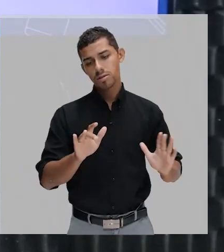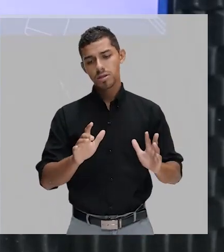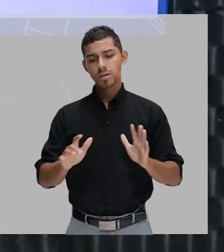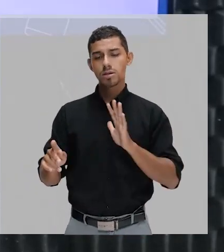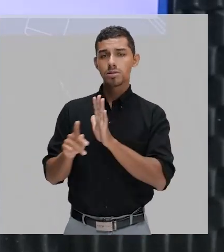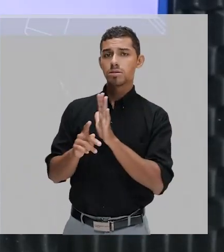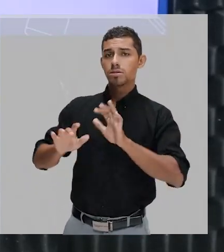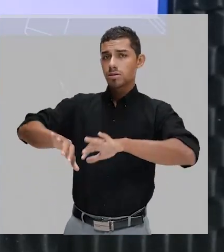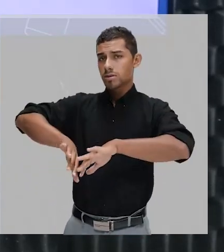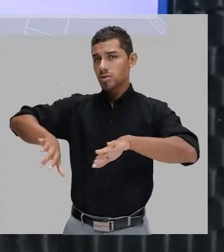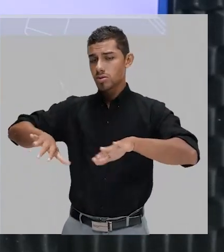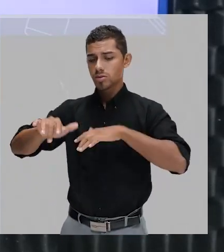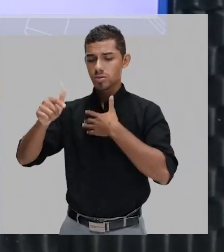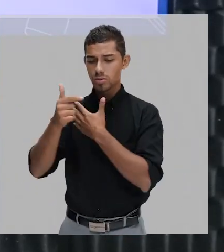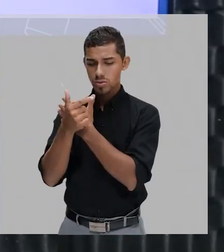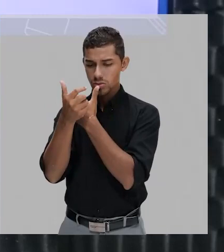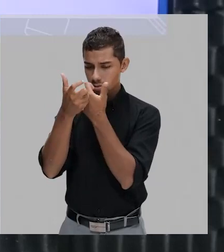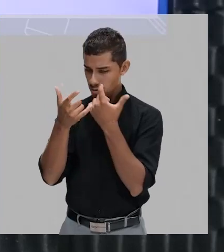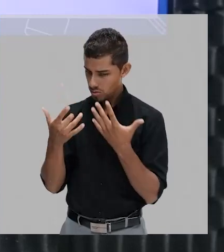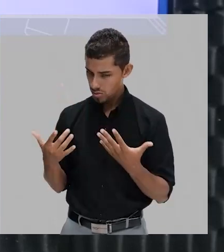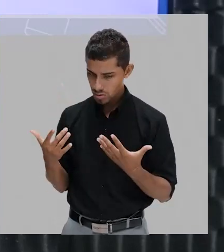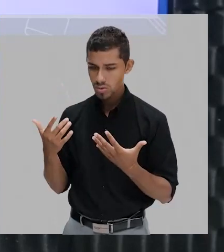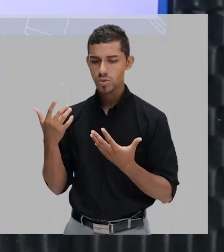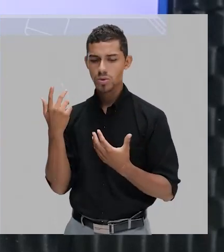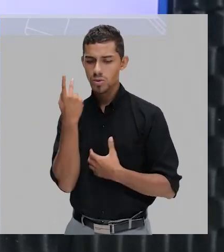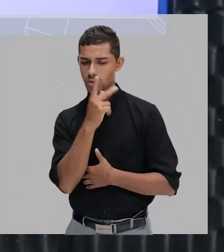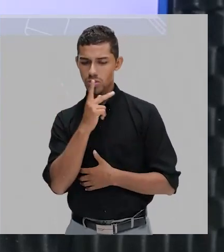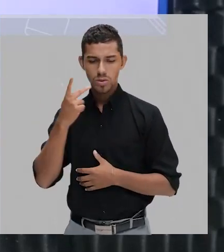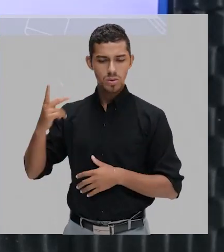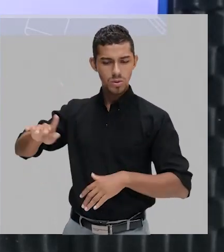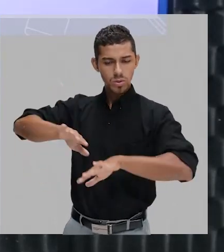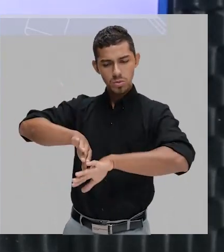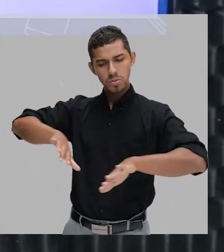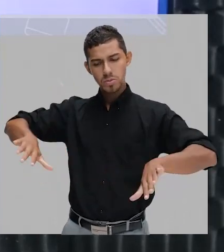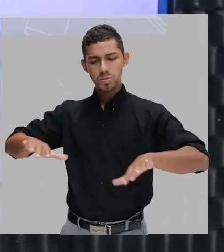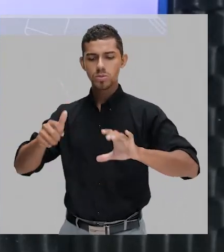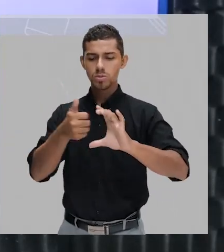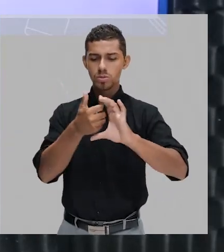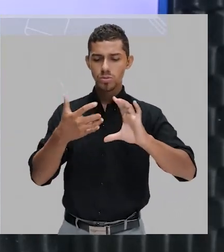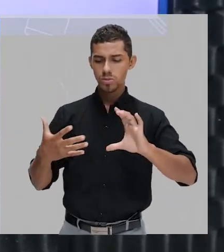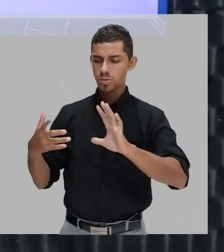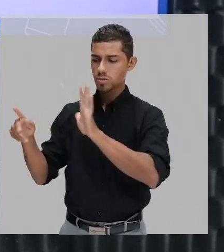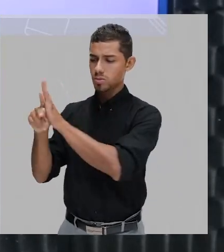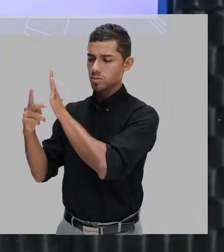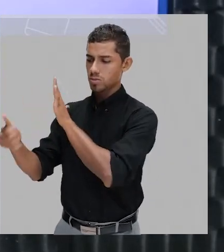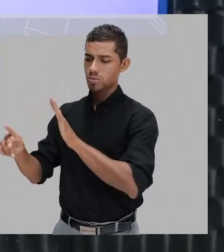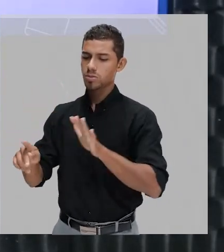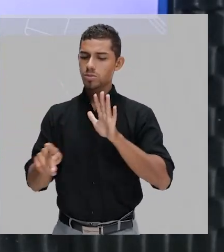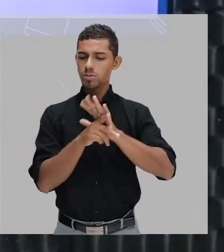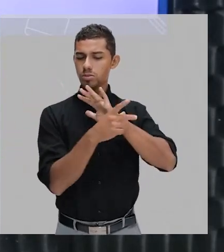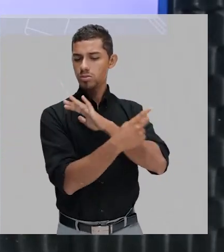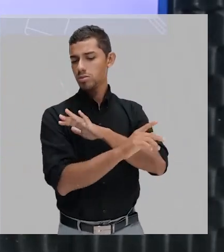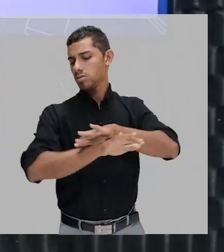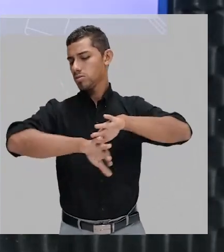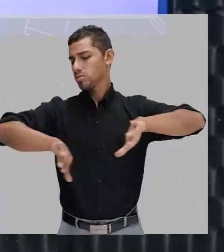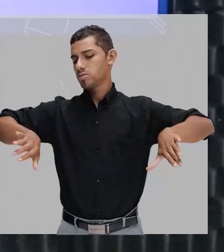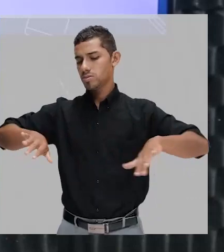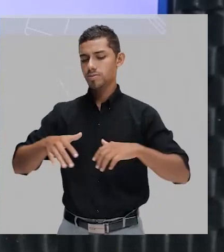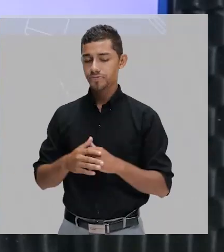um tem uma função específica, assim como cada um tem características próprias,